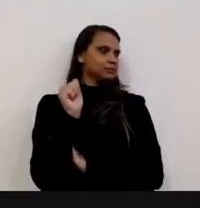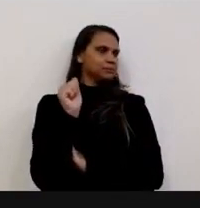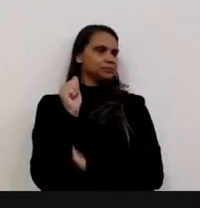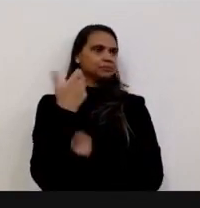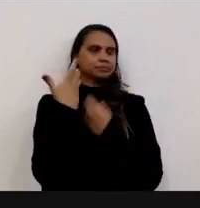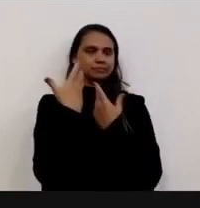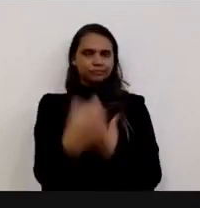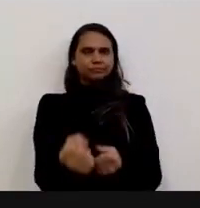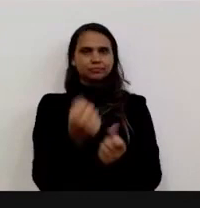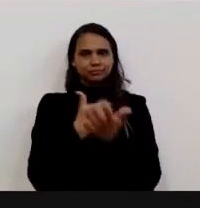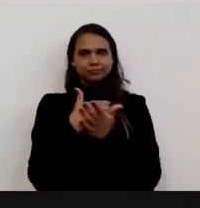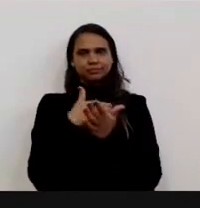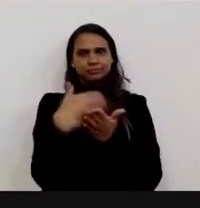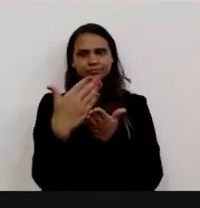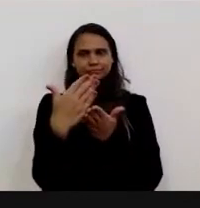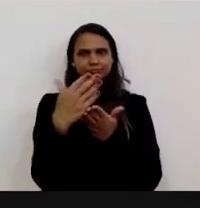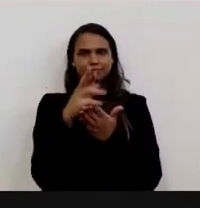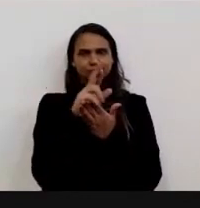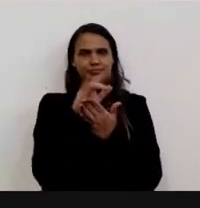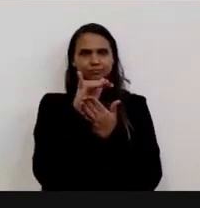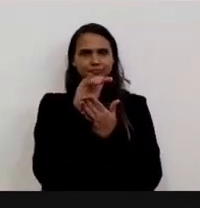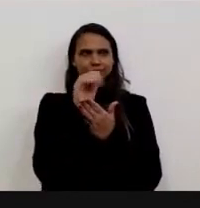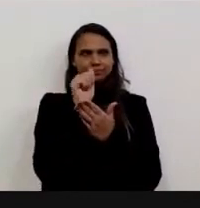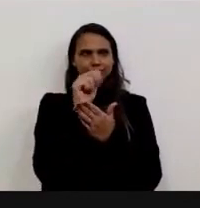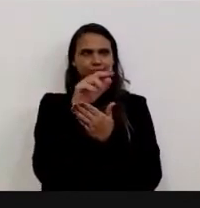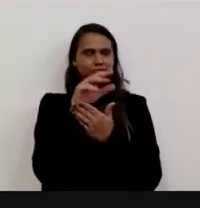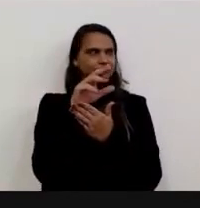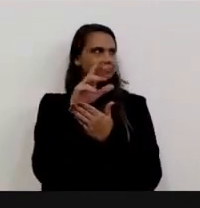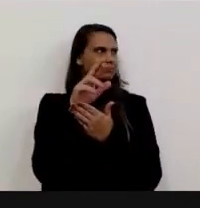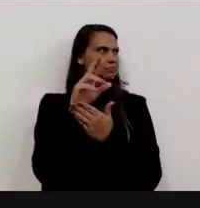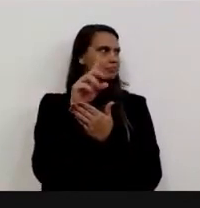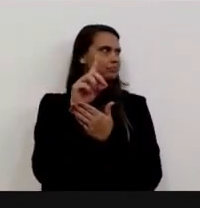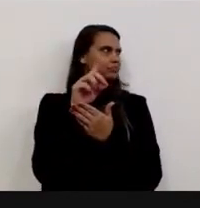Vamos começar com o Ricardo aqui. Ricardo, como é que